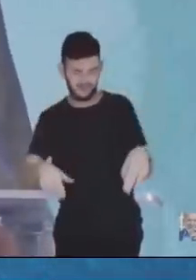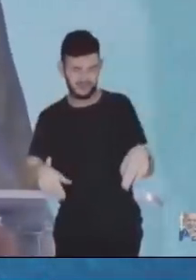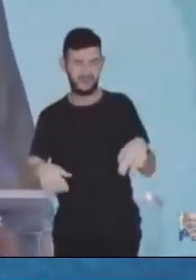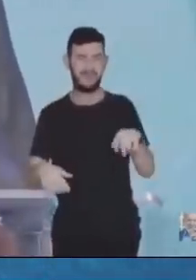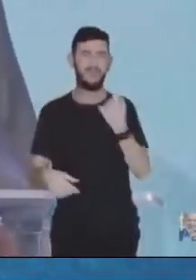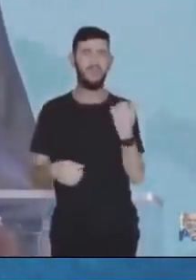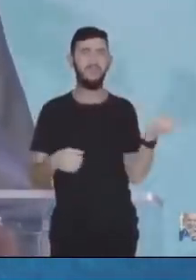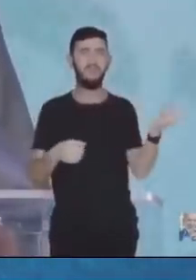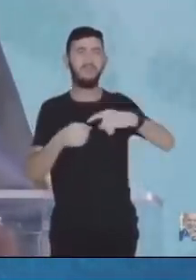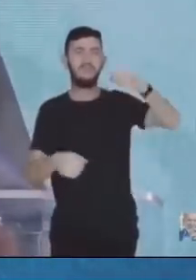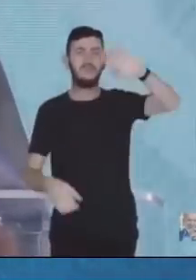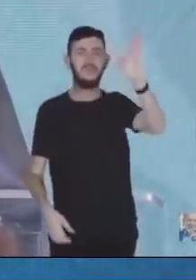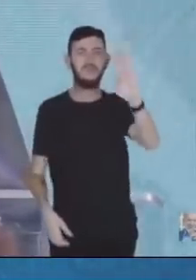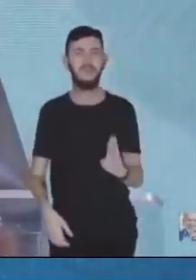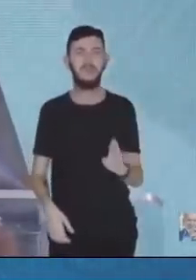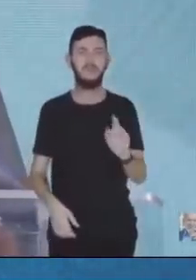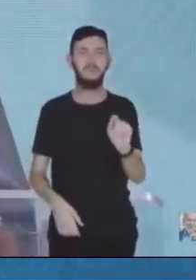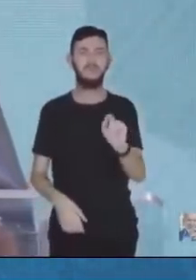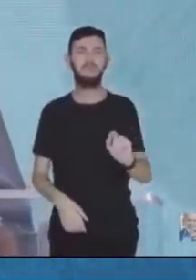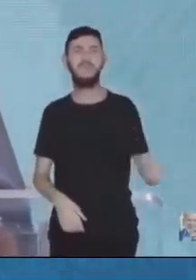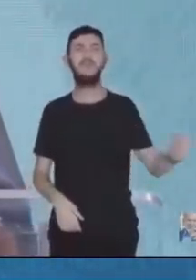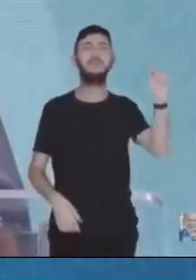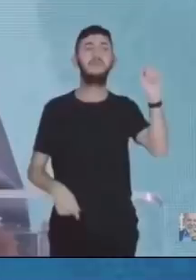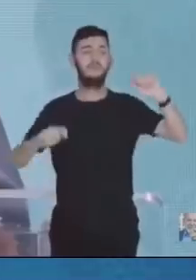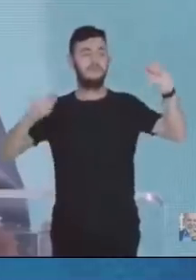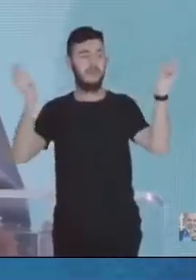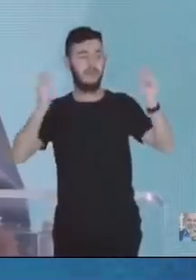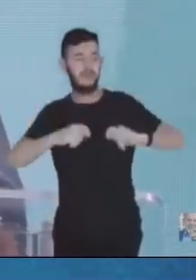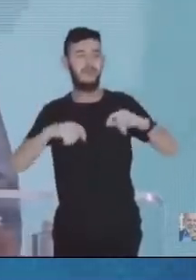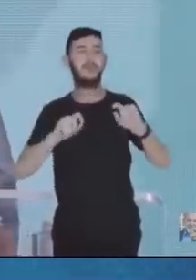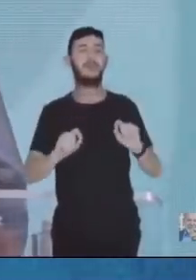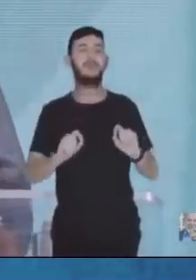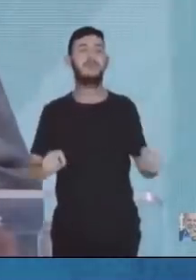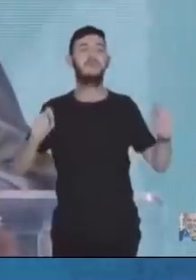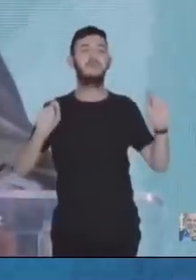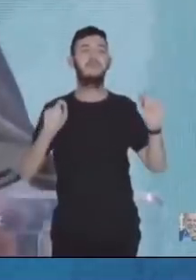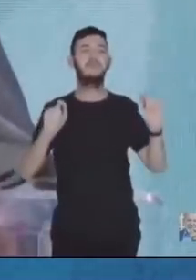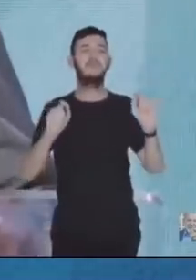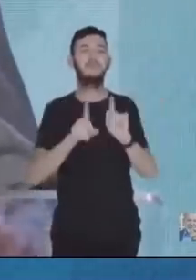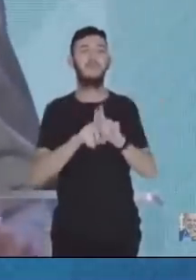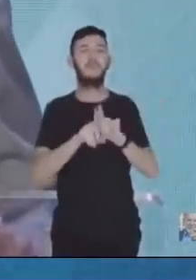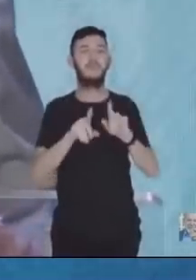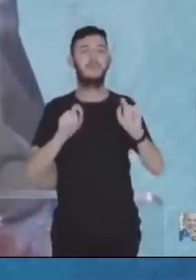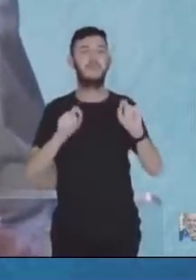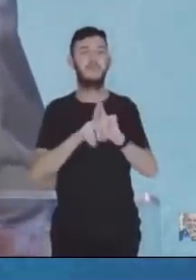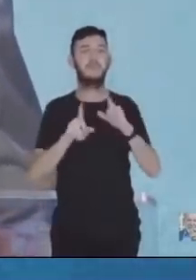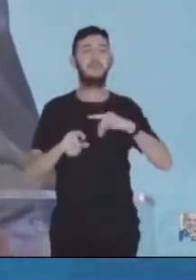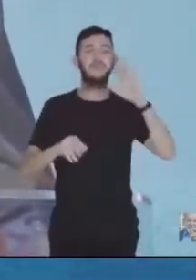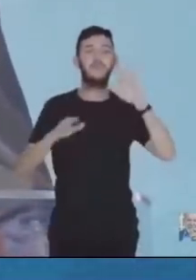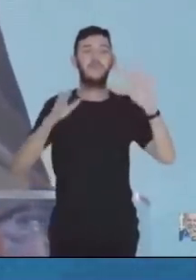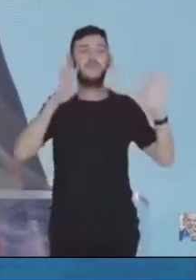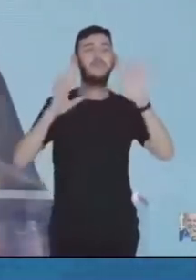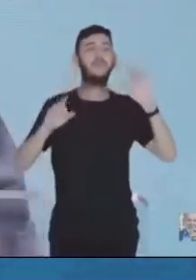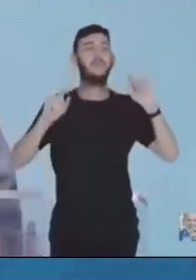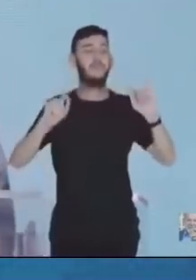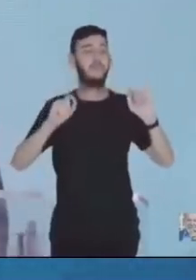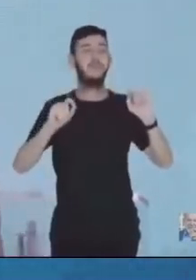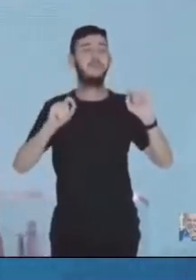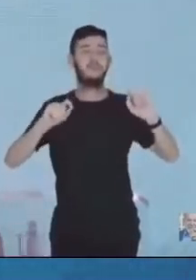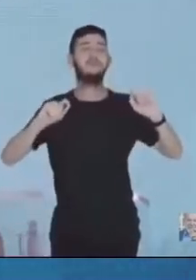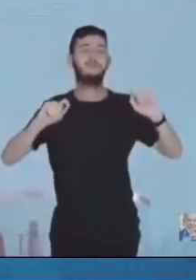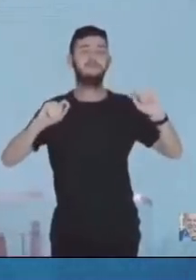e mostrar que esses sonhos podem transformar outra vez a realidade. Por tudo